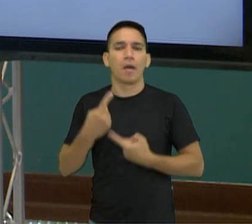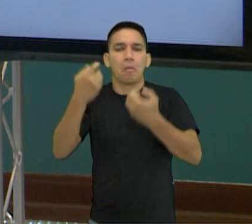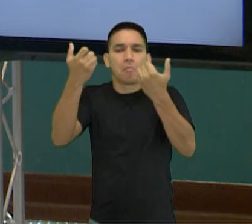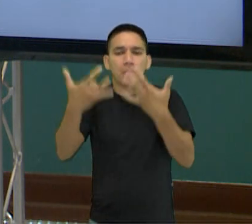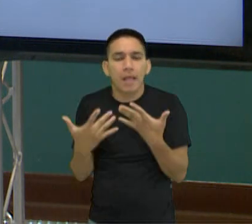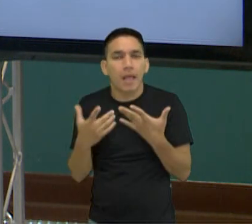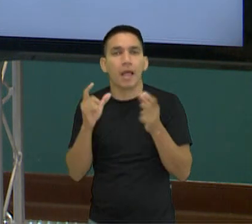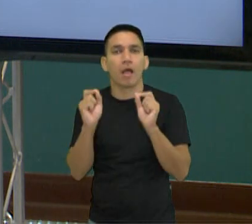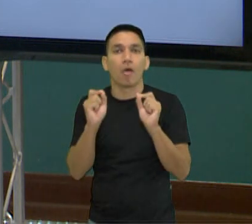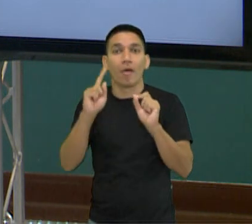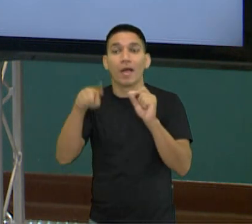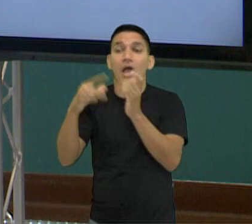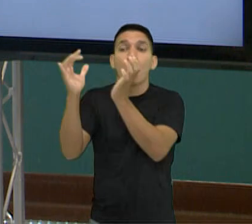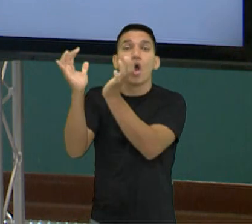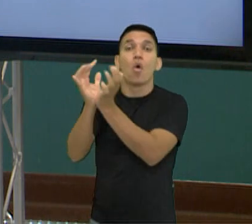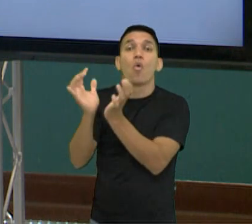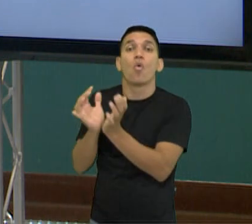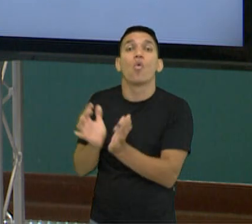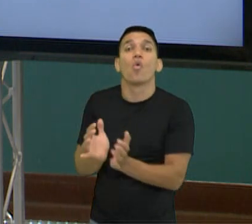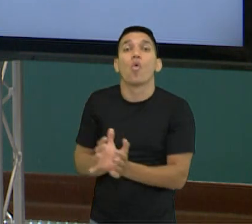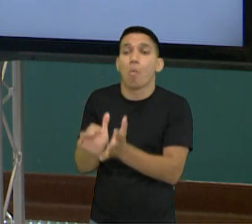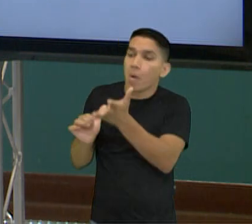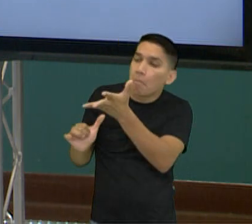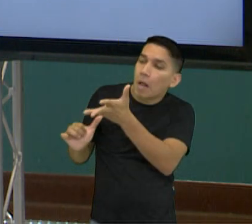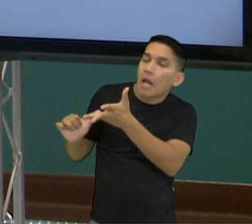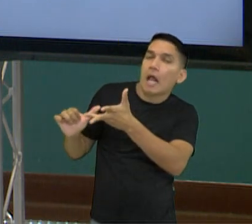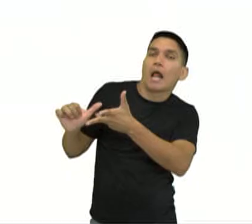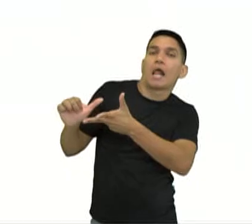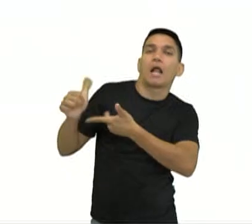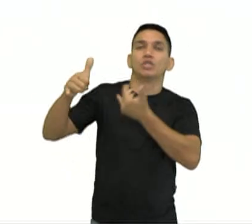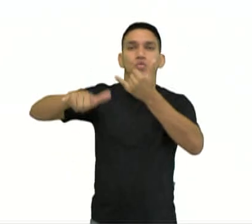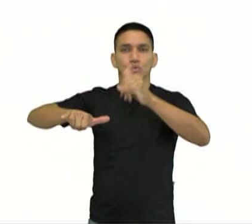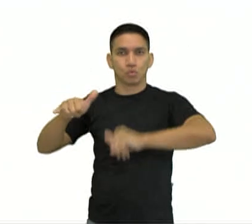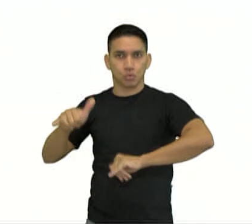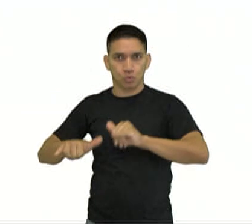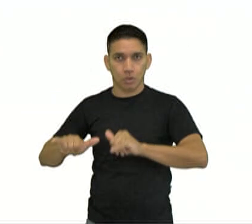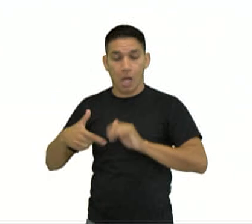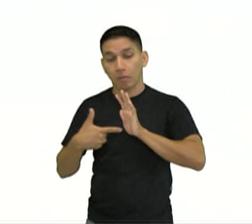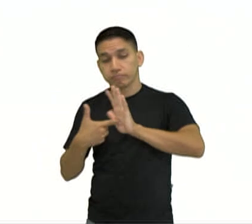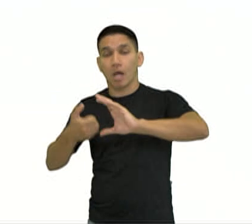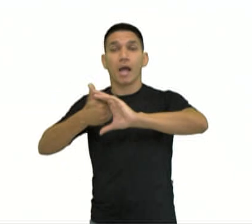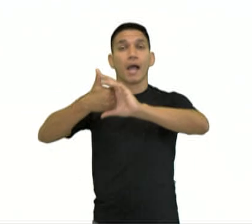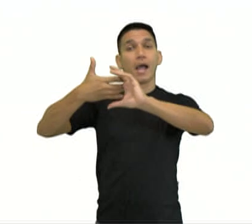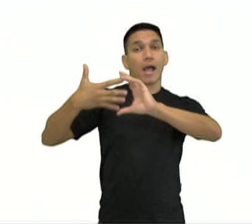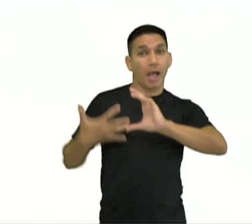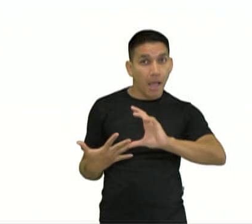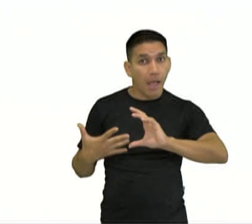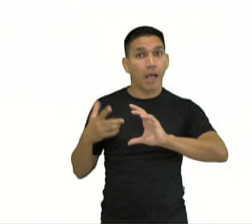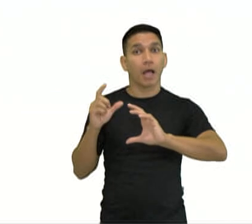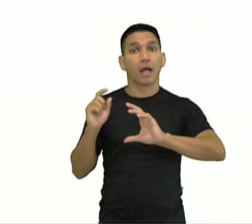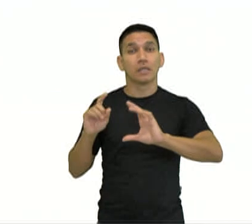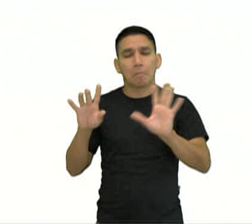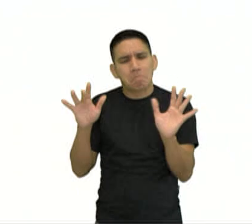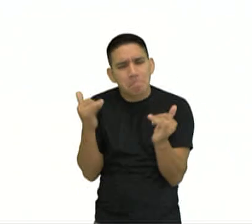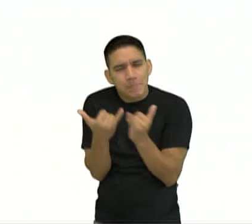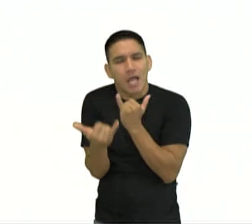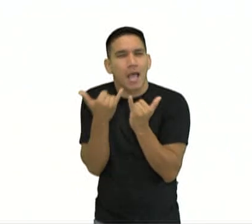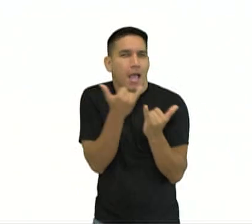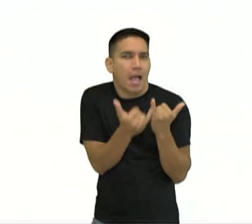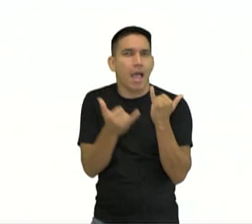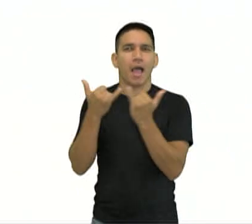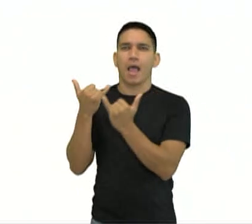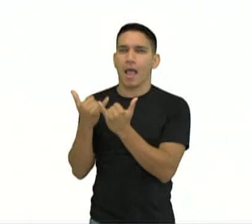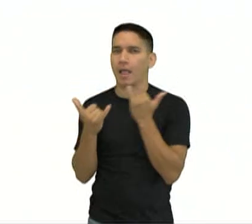denominamos de grupo de substâncias químicas que apresentam características parecidas.